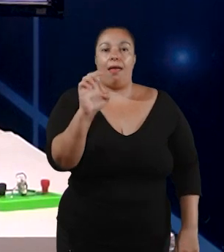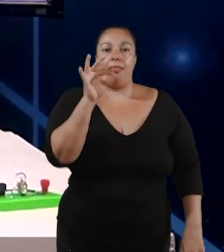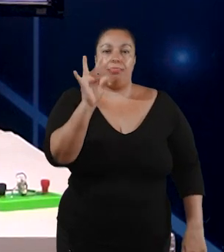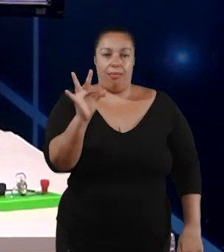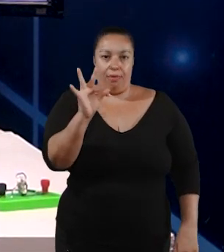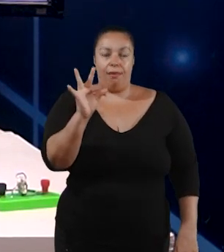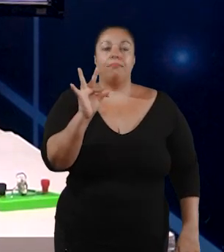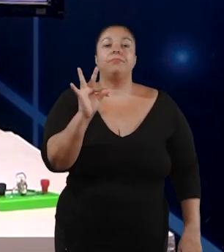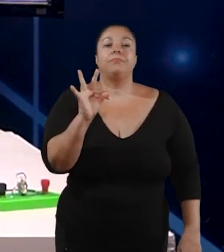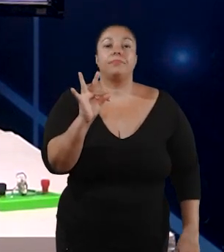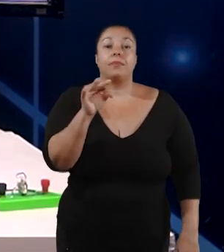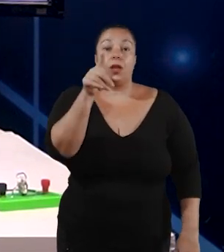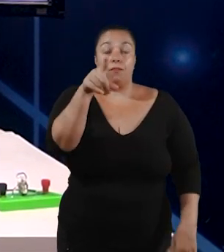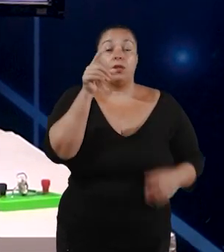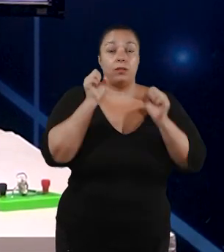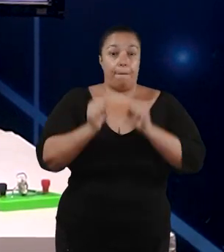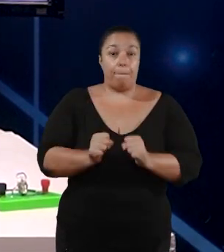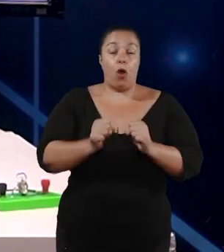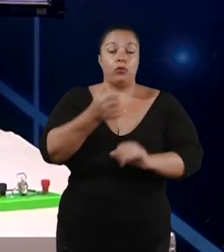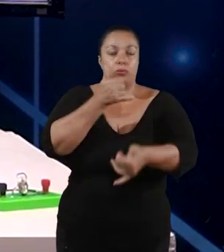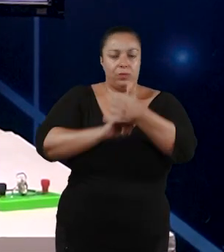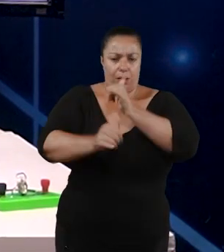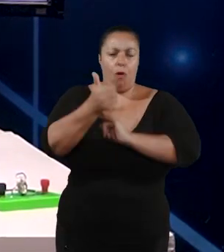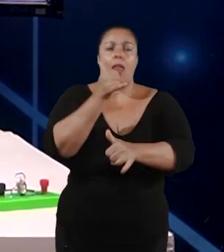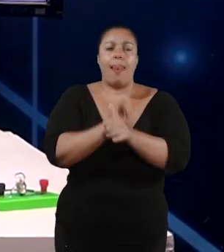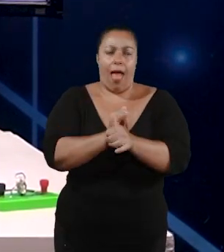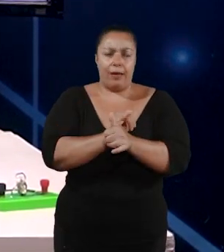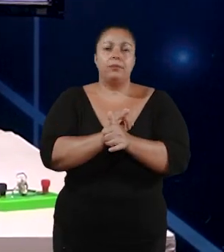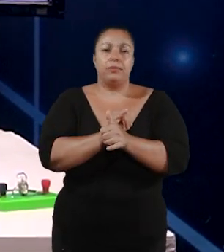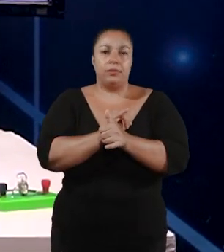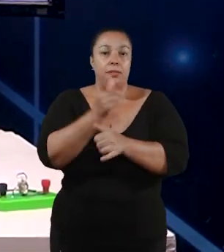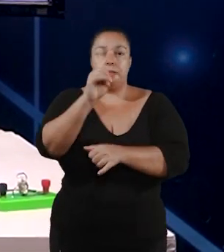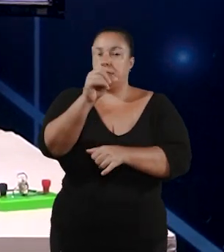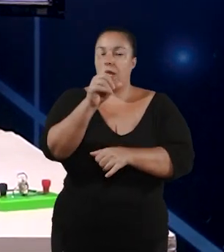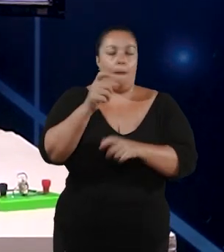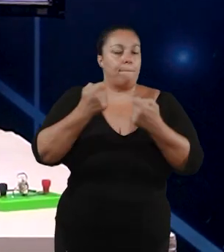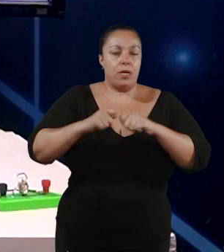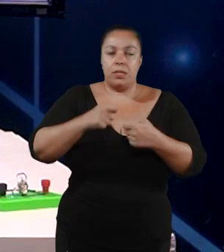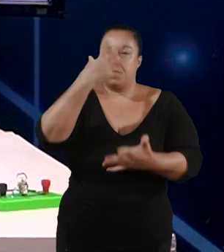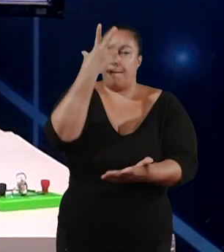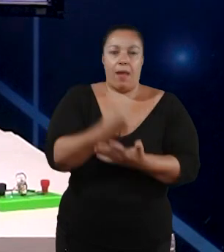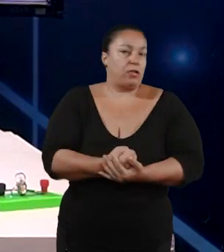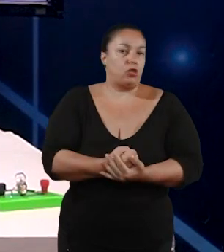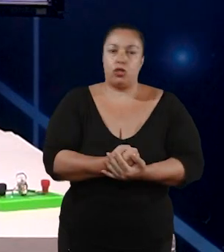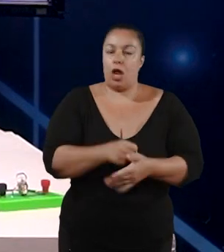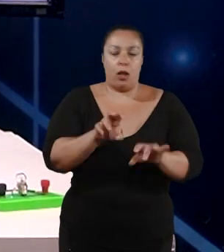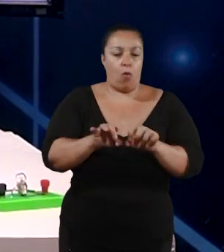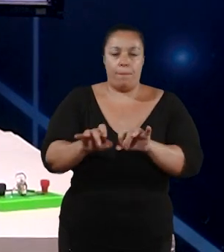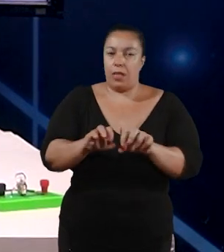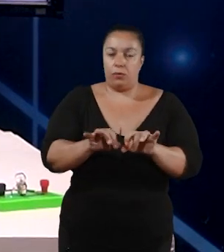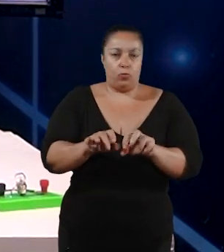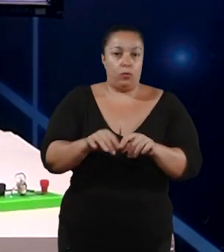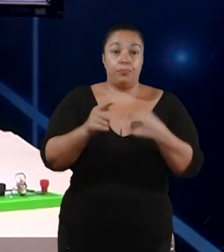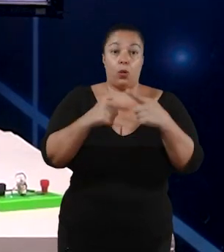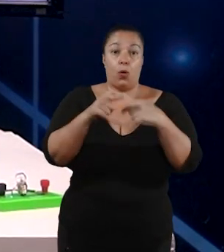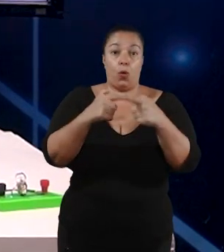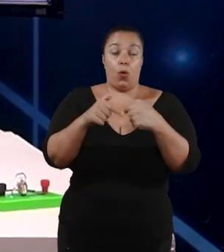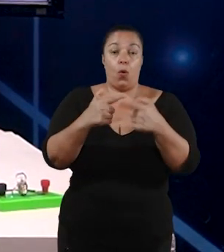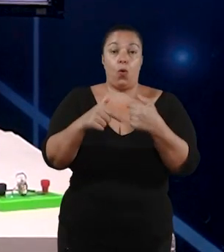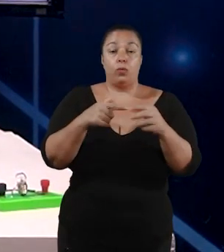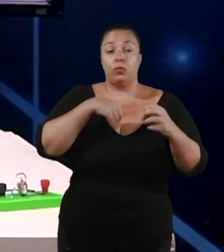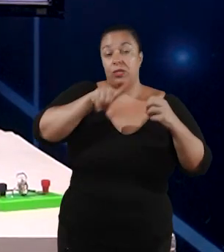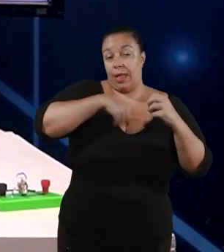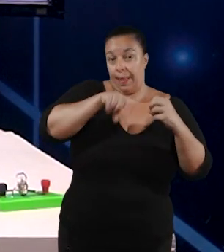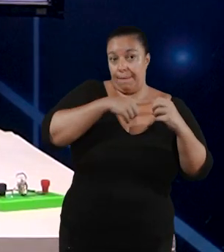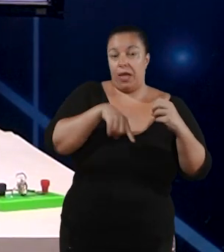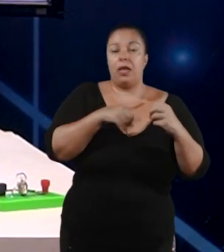P-H-E-T. Você pode usar online na internet, você não precisa baixar no seu computador, tanto que aqui a gente não tem. Tem outros elementos